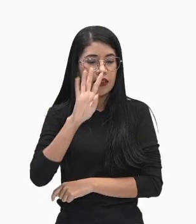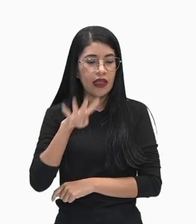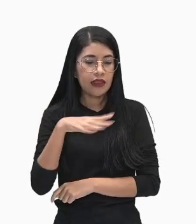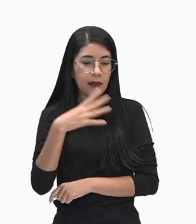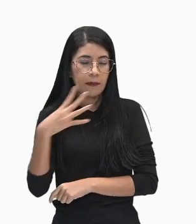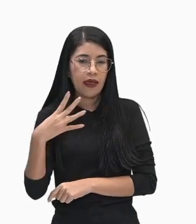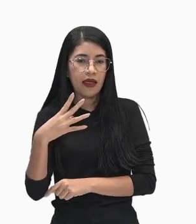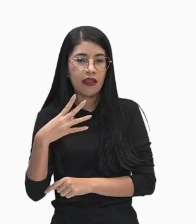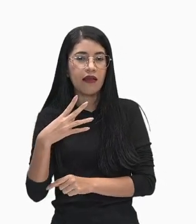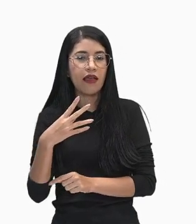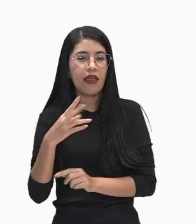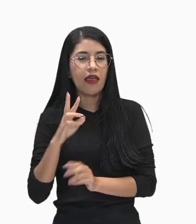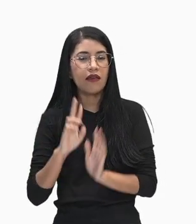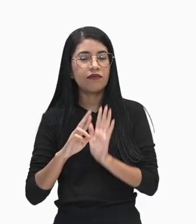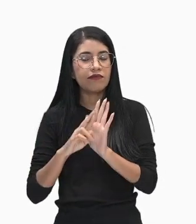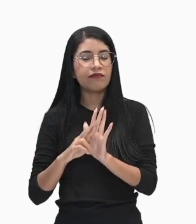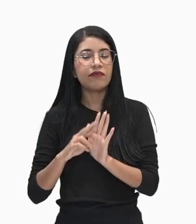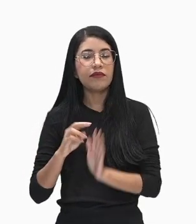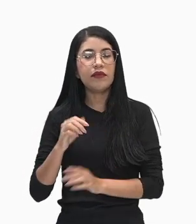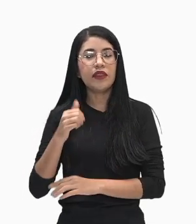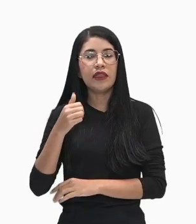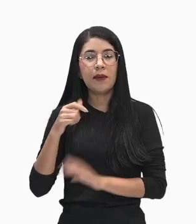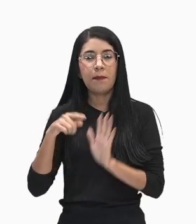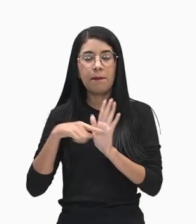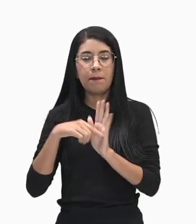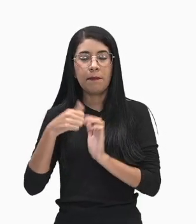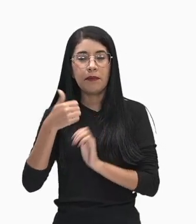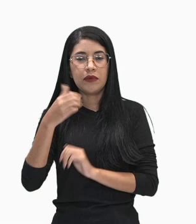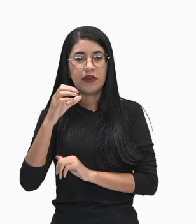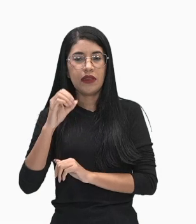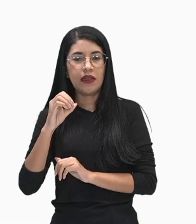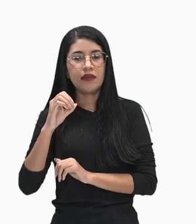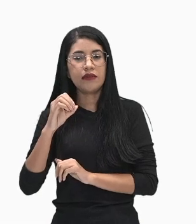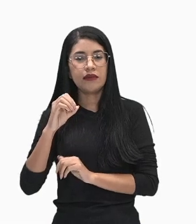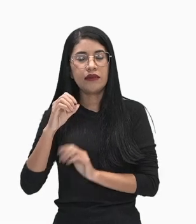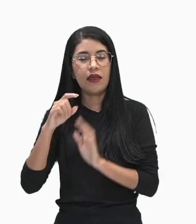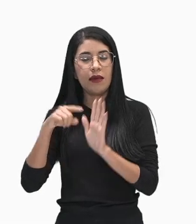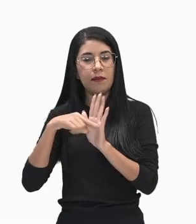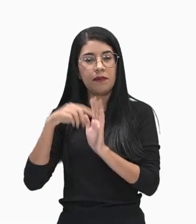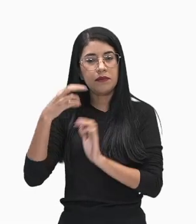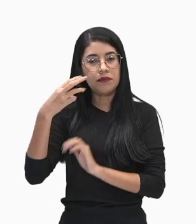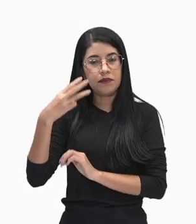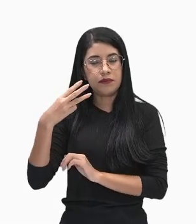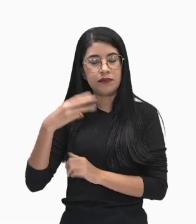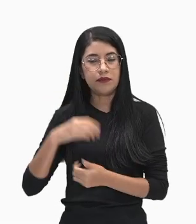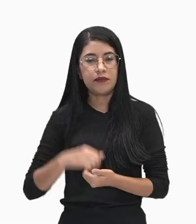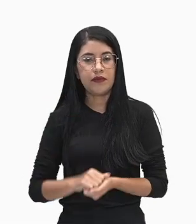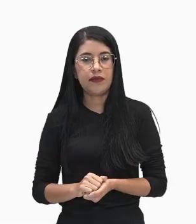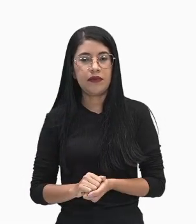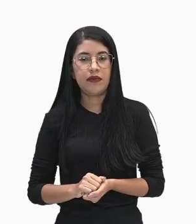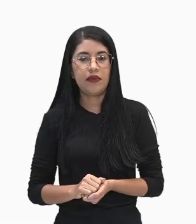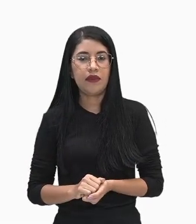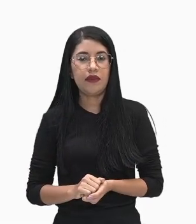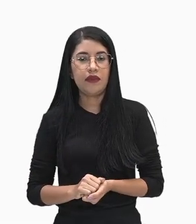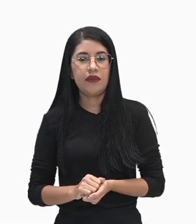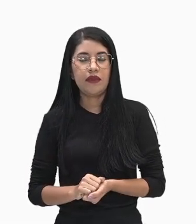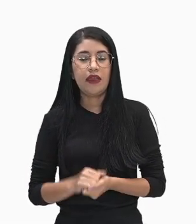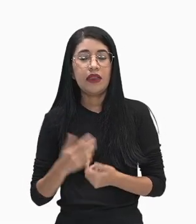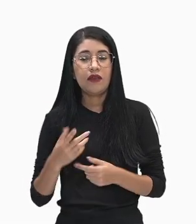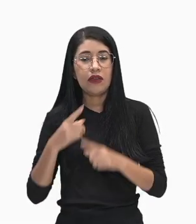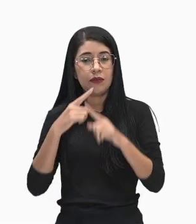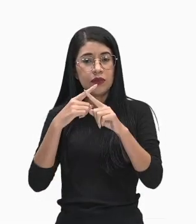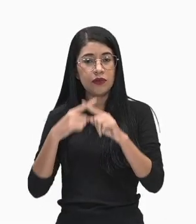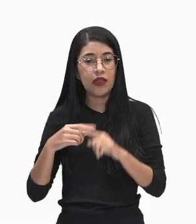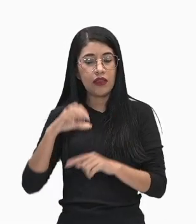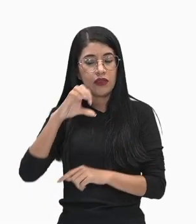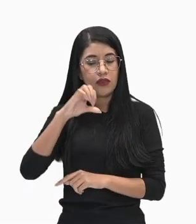10 a menos 3. Então aqui, pessoal, eu tenho uma intensidade de corrente de 9